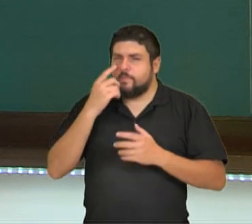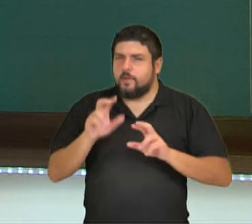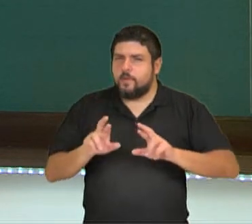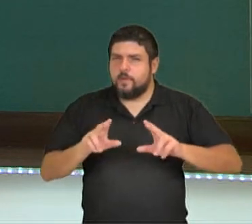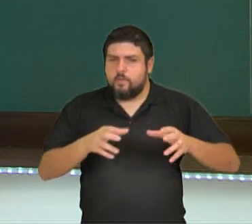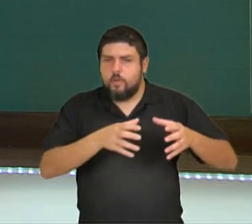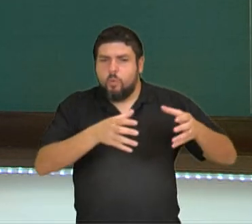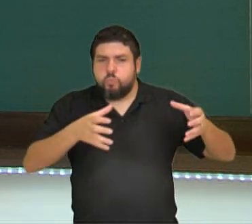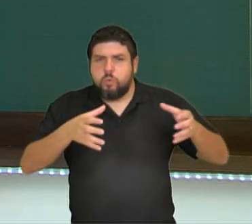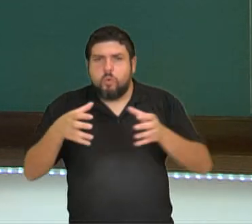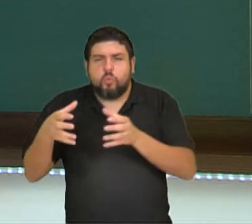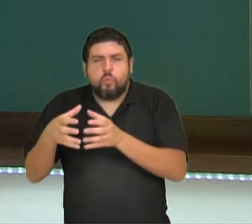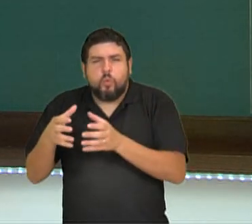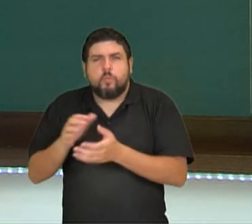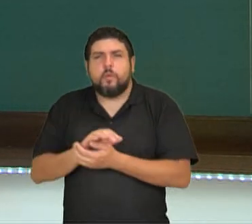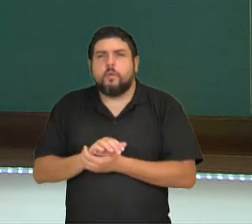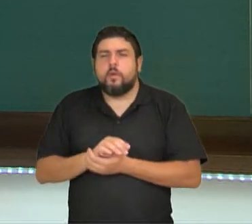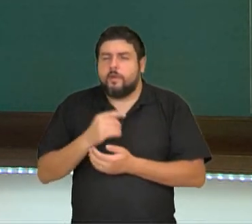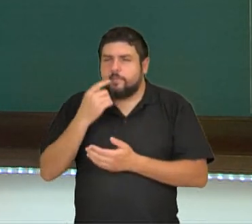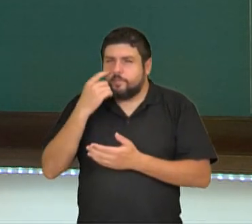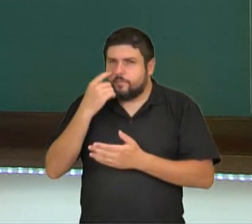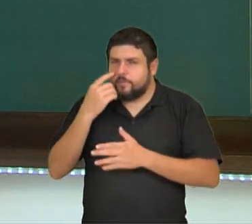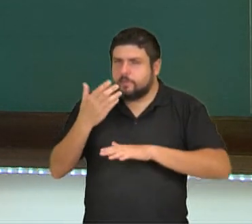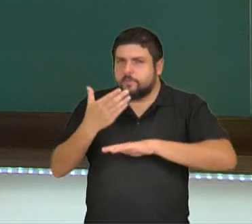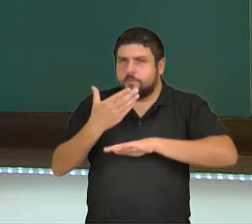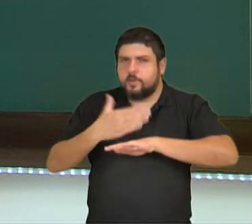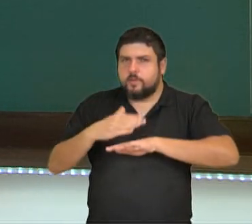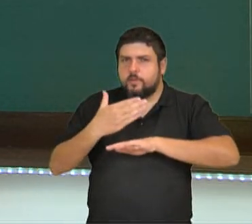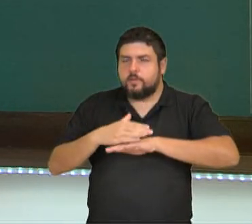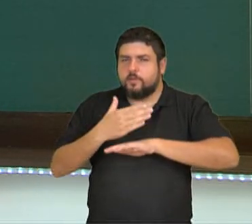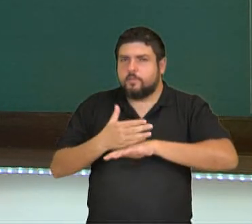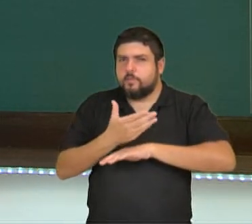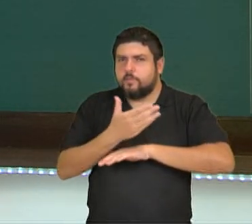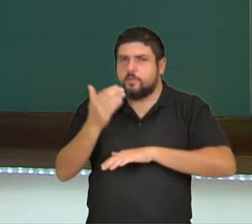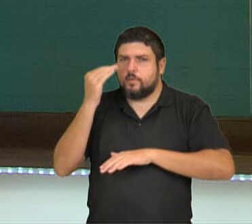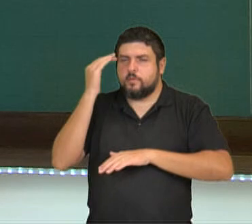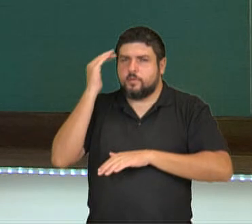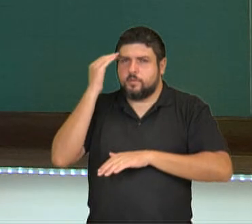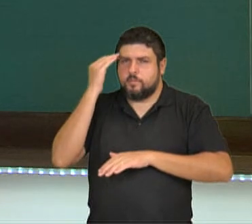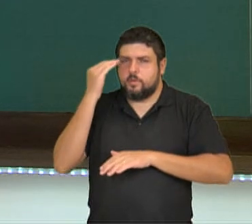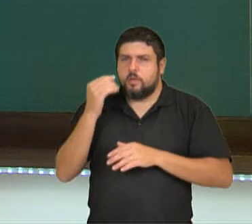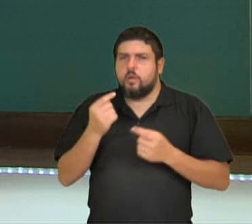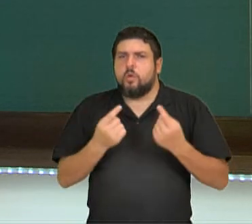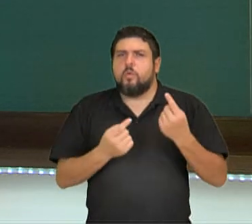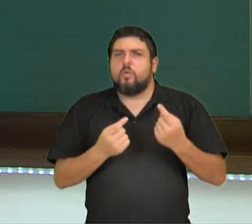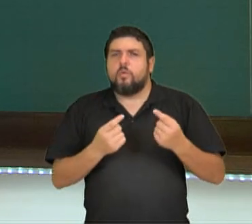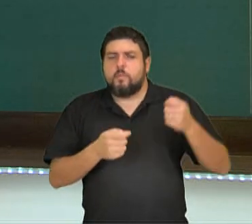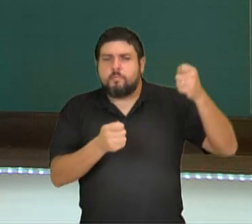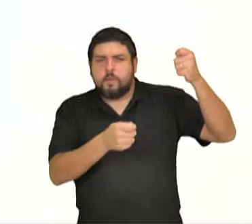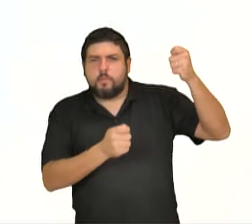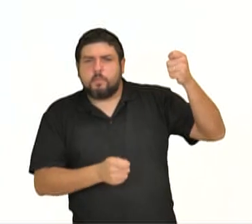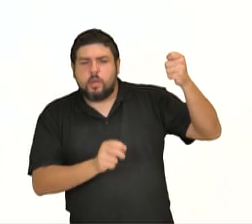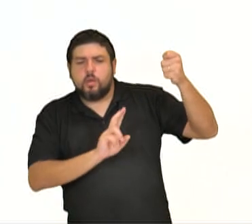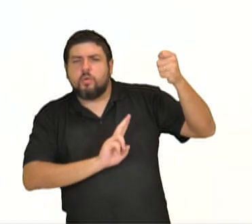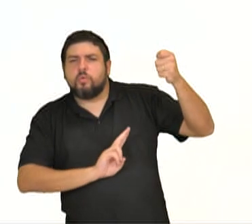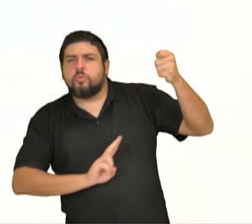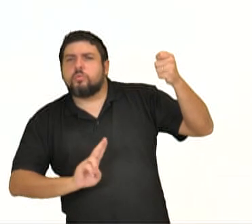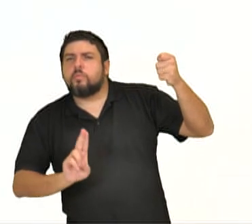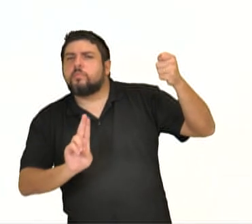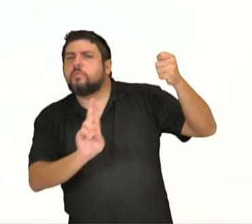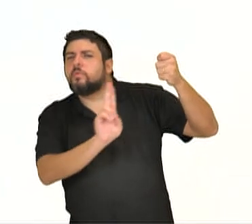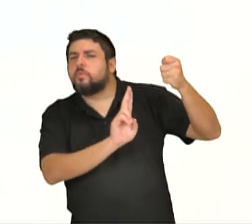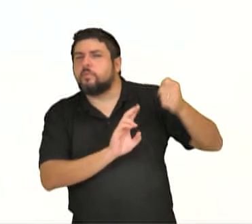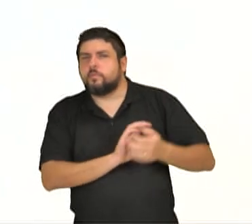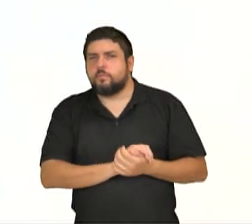tamanho da cabaça, vamos fazer um exercício para ver se você entendeu aí quais são as partes do berimbau. Então, agora